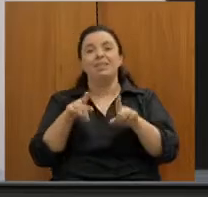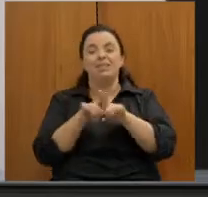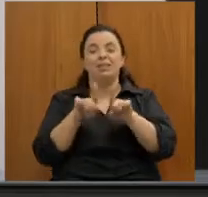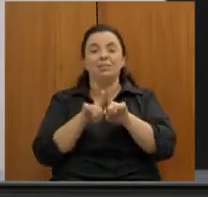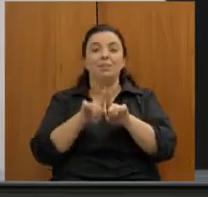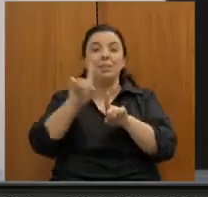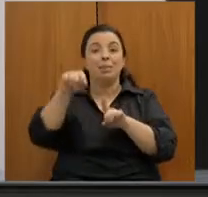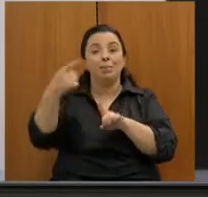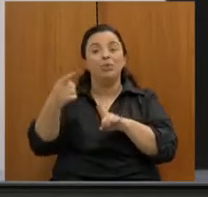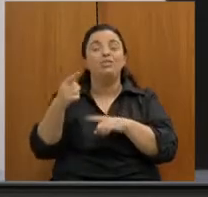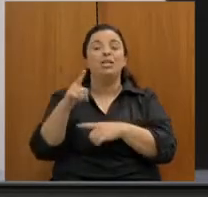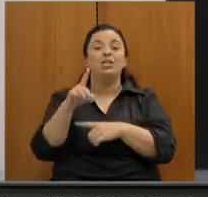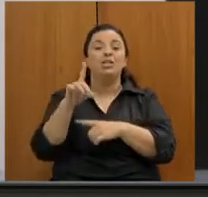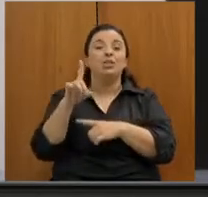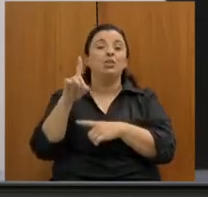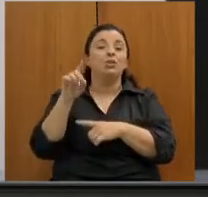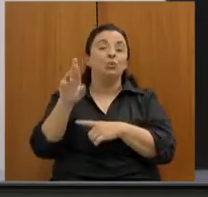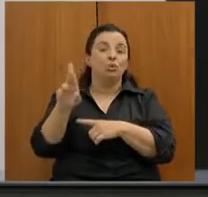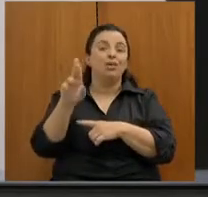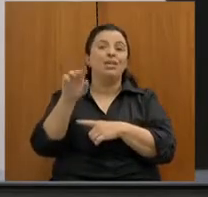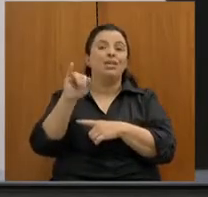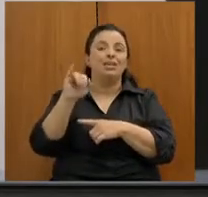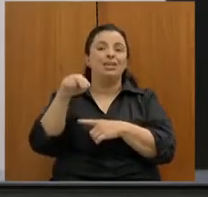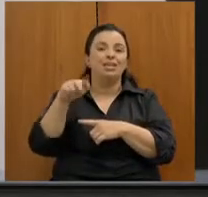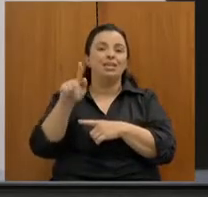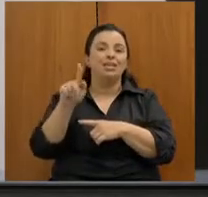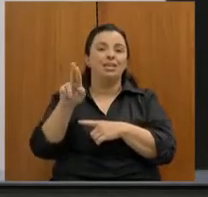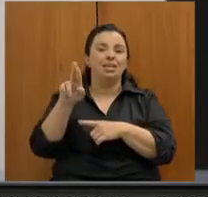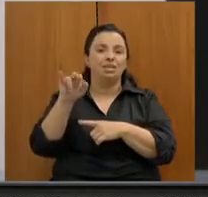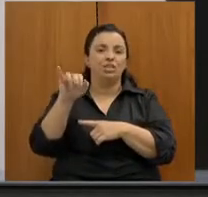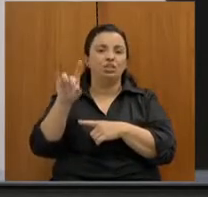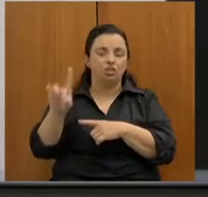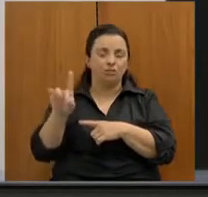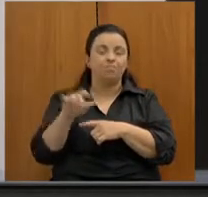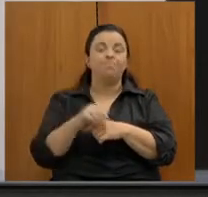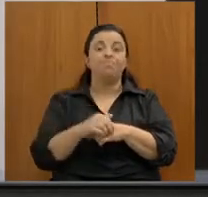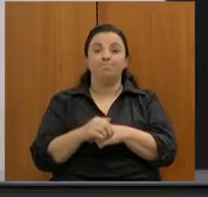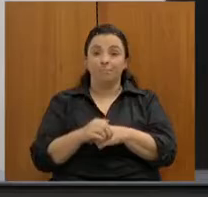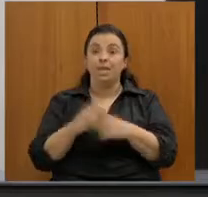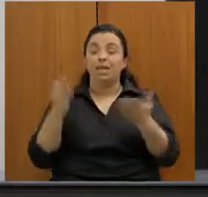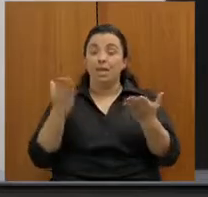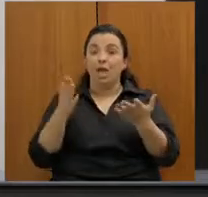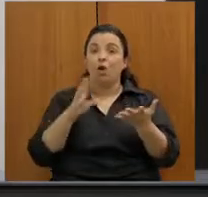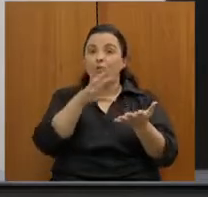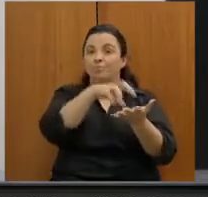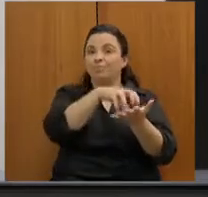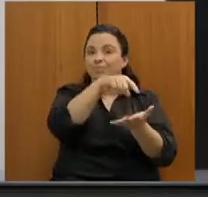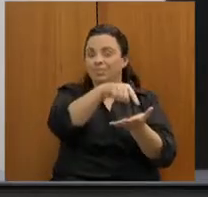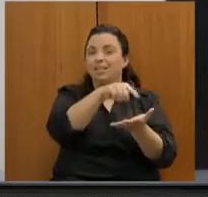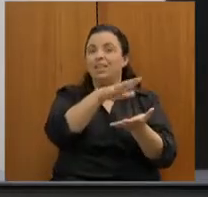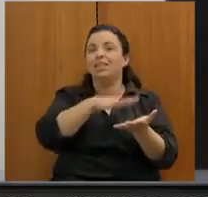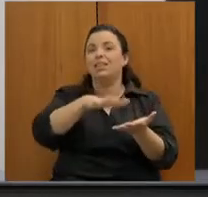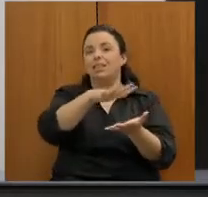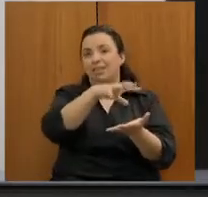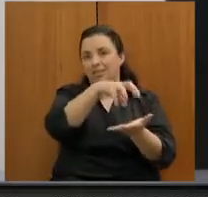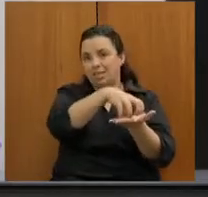também para Doutora Ingrid e aí nós estamos fazendo é agora que a representação da região central